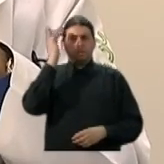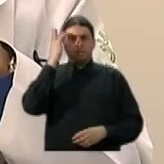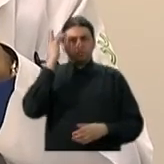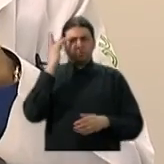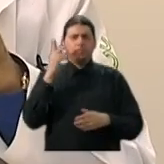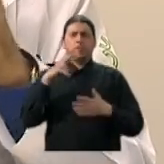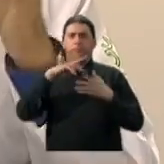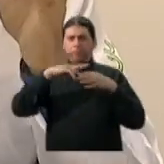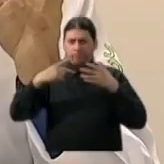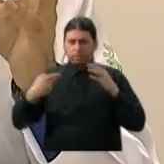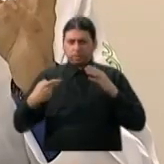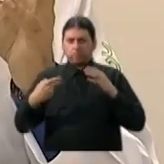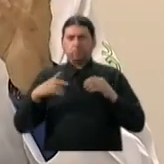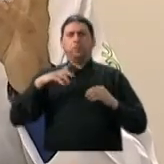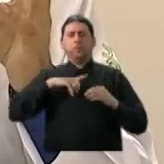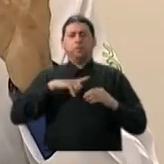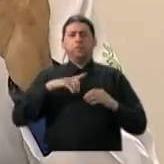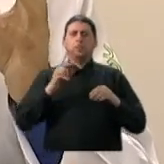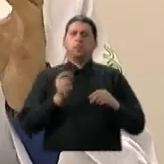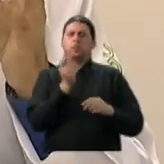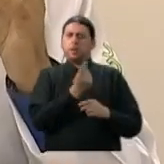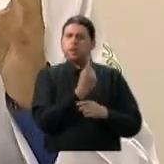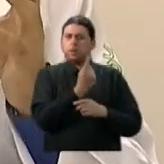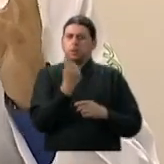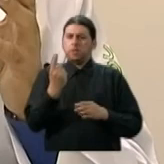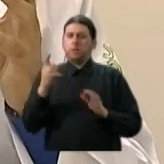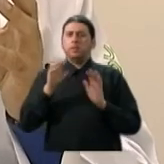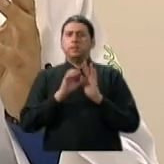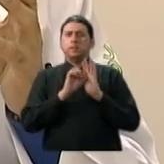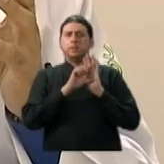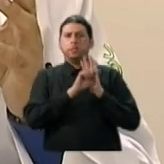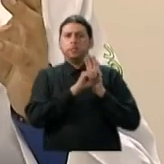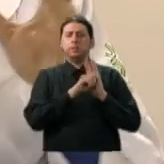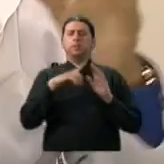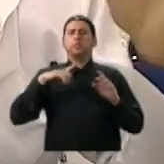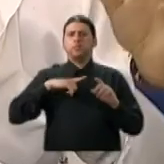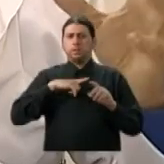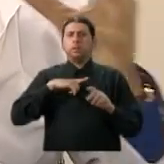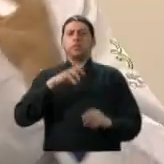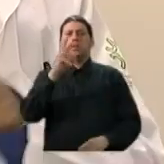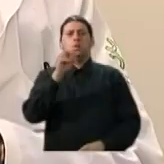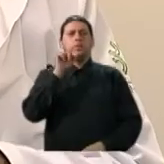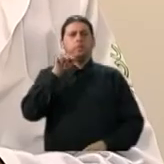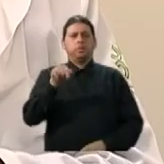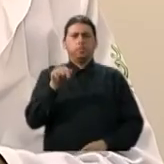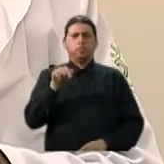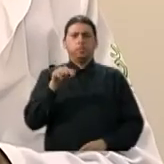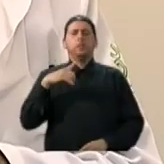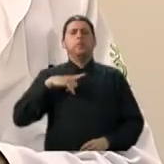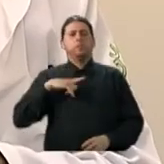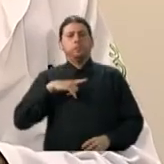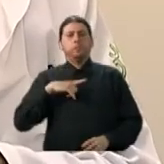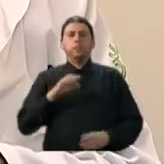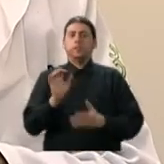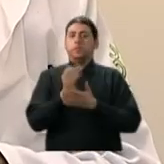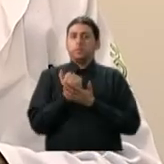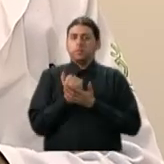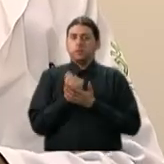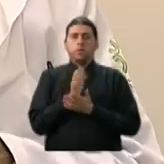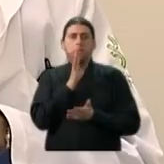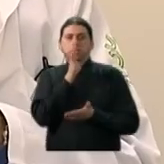e tem a cápsula, ele libera, assim, cada célula libera 50 mil partículas do vírus. Aí os anticorpos reconhecem, porque ela é